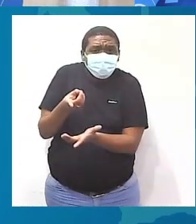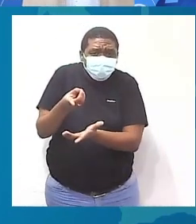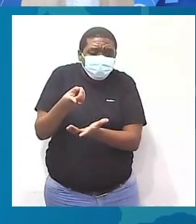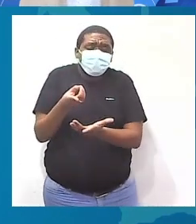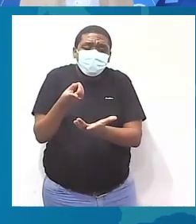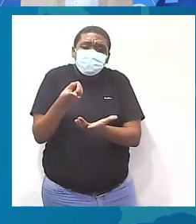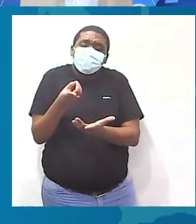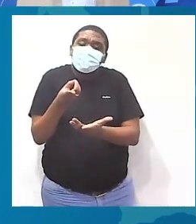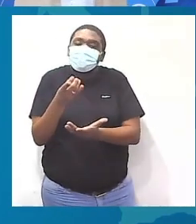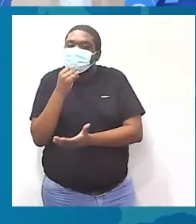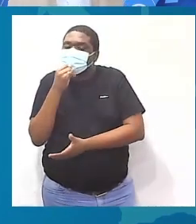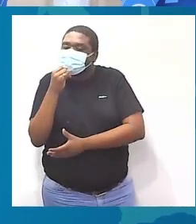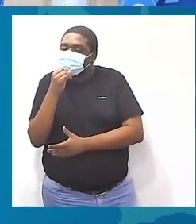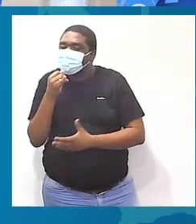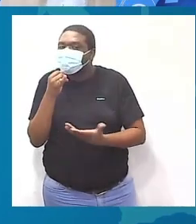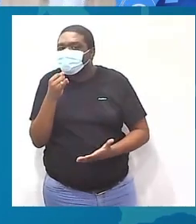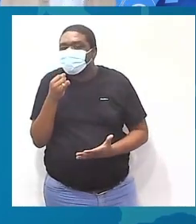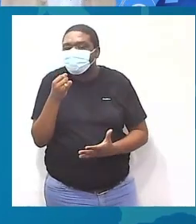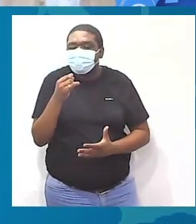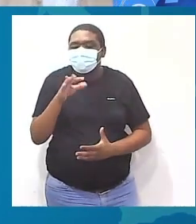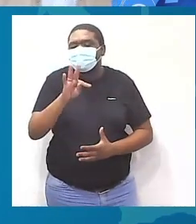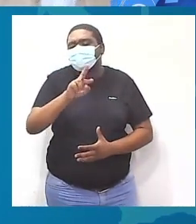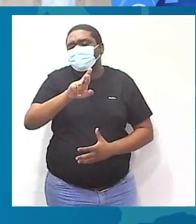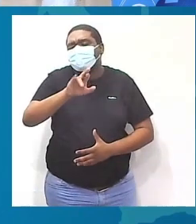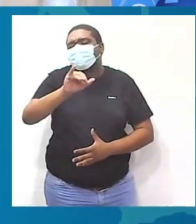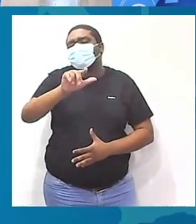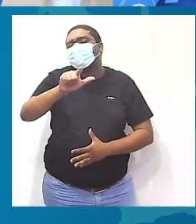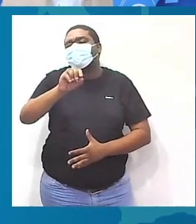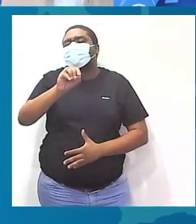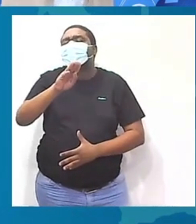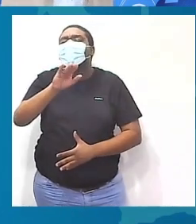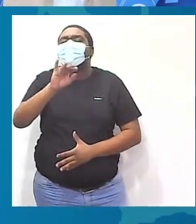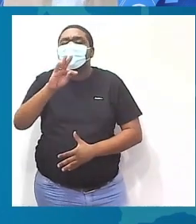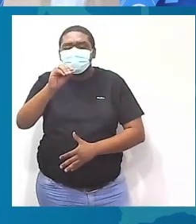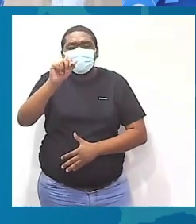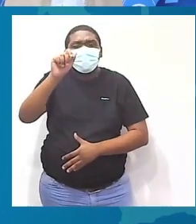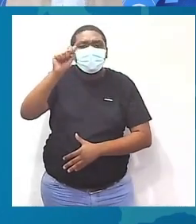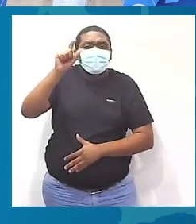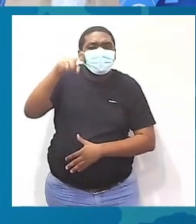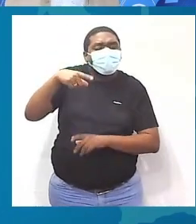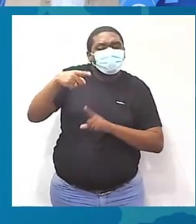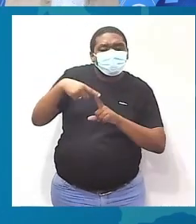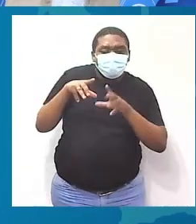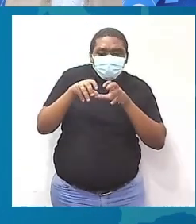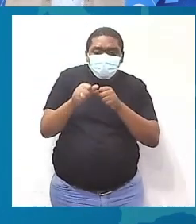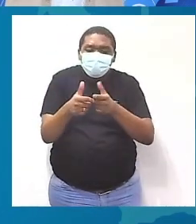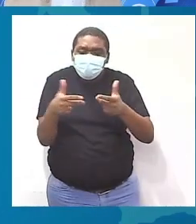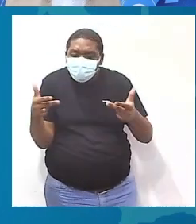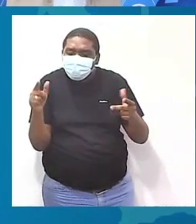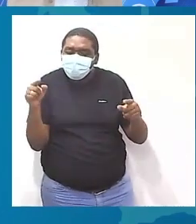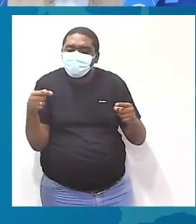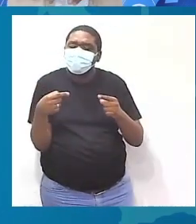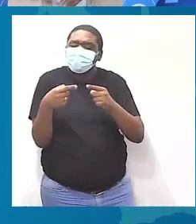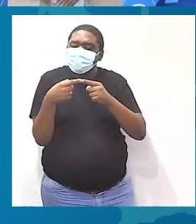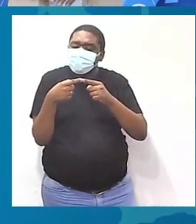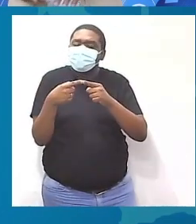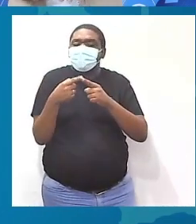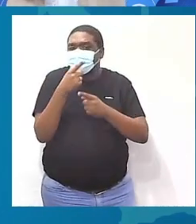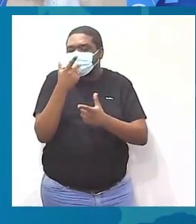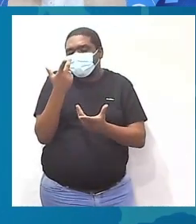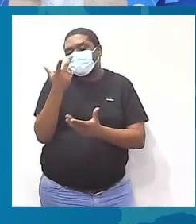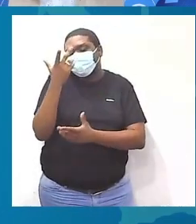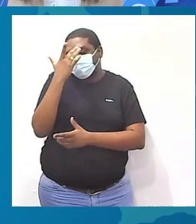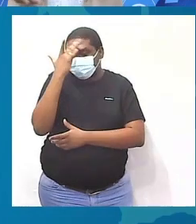encontrados, tais como a trilobita, que é um artrópode que é relacionado a ancestrais